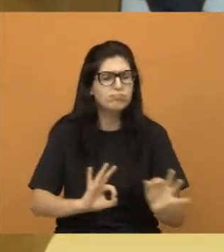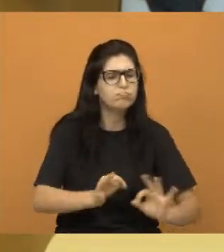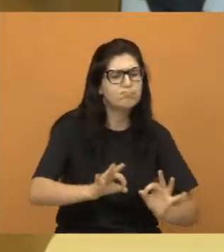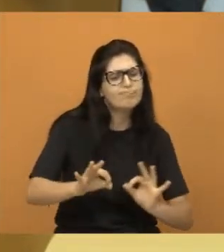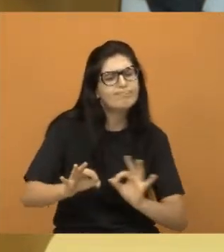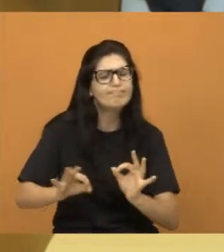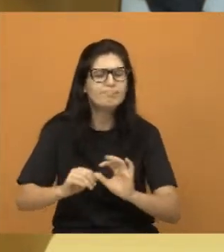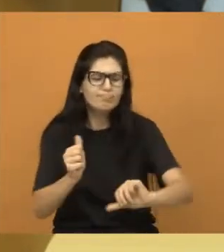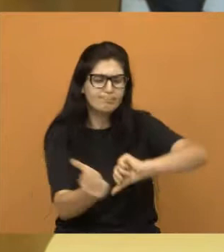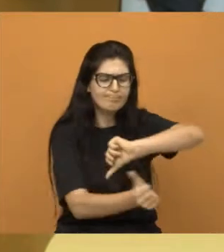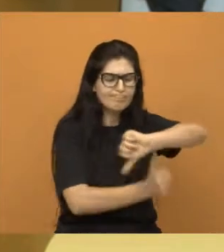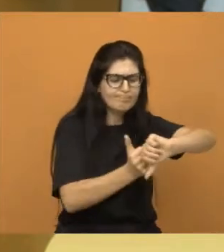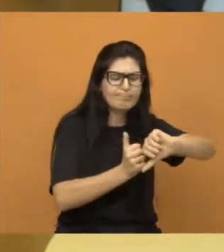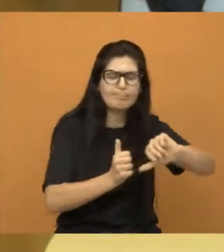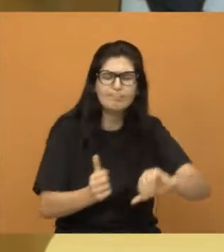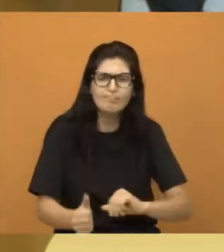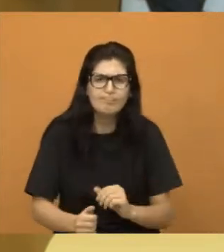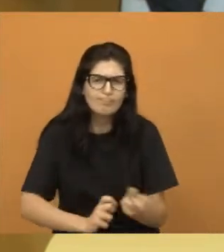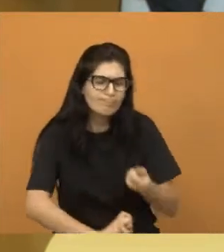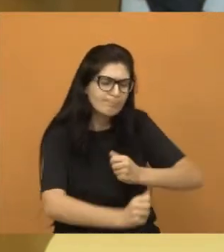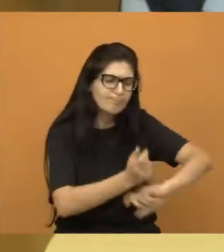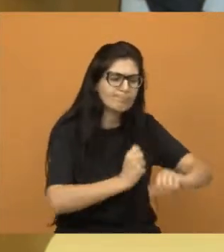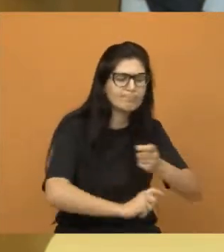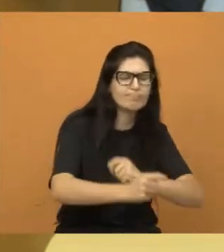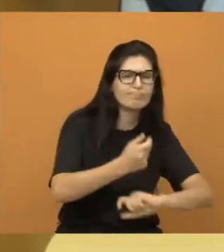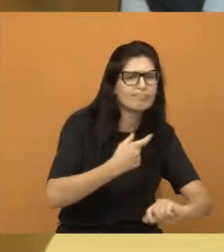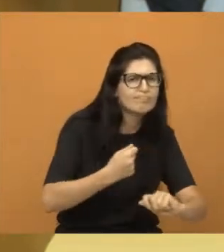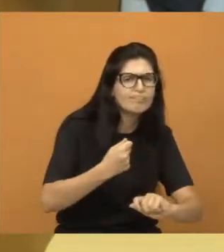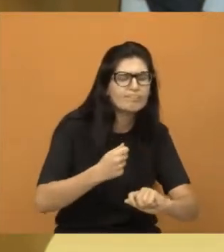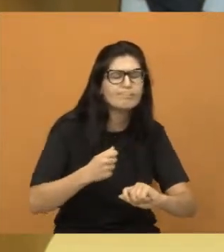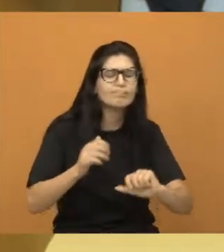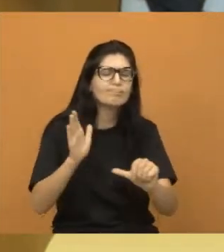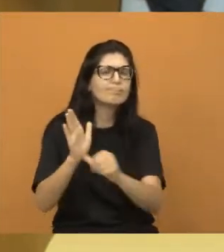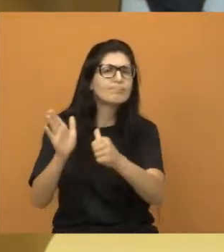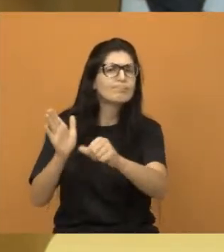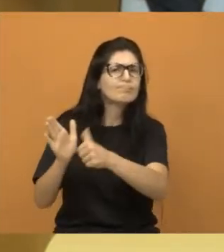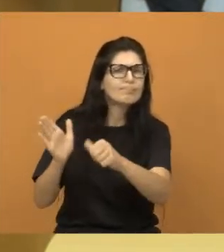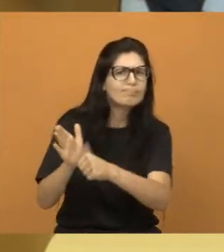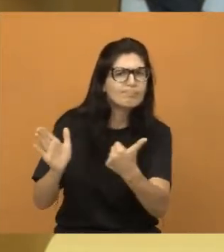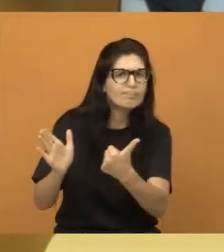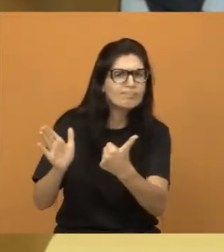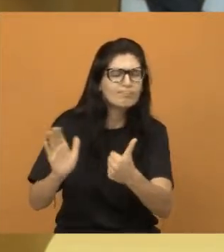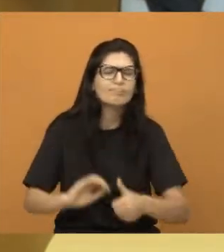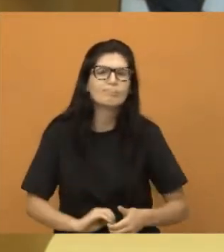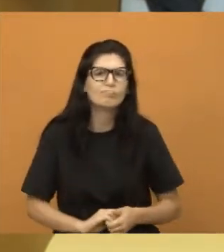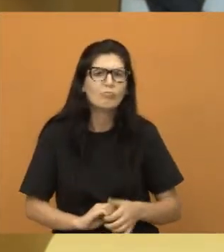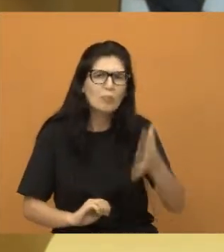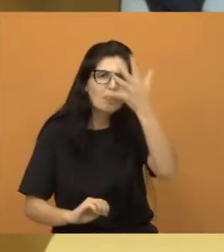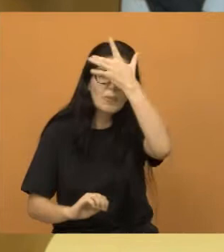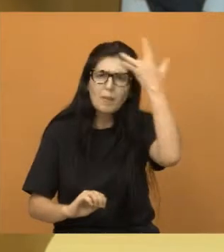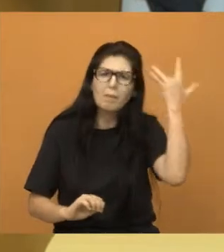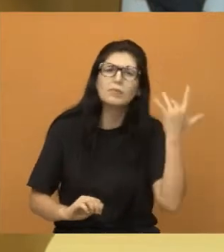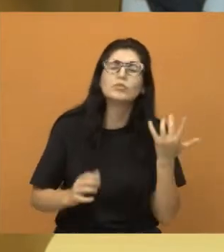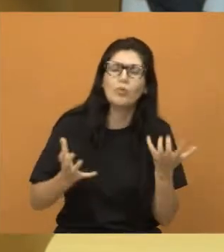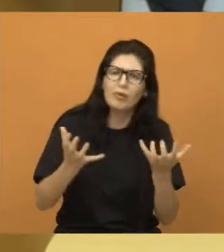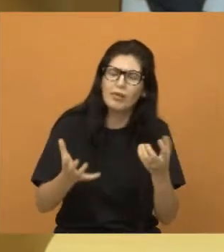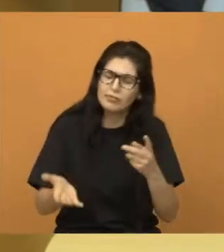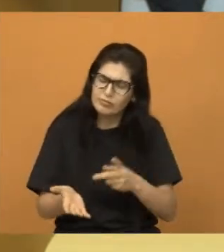uma complexidade ao ponto de darmos, primeiro, condições para quem quer realmente ser servidor